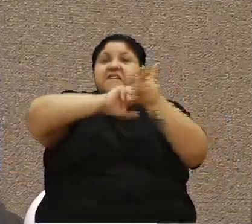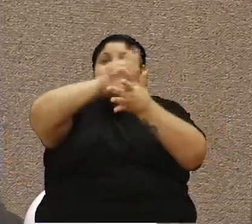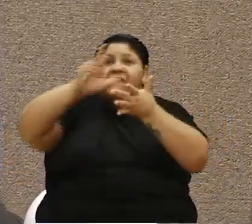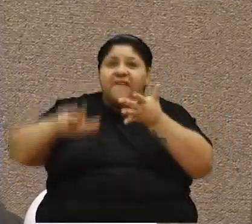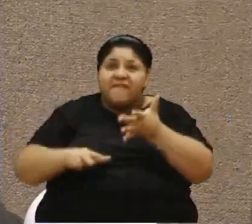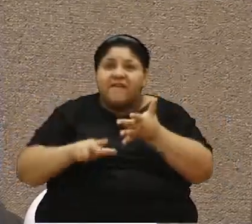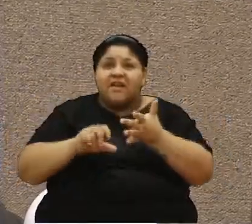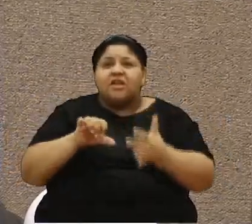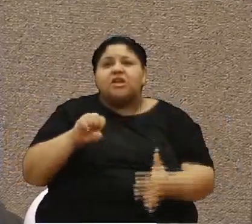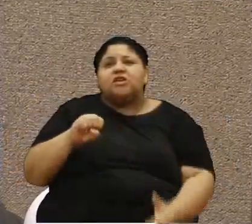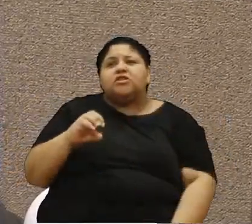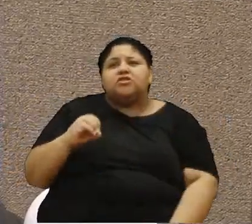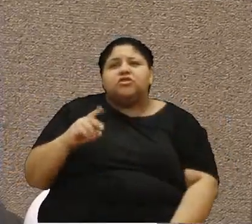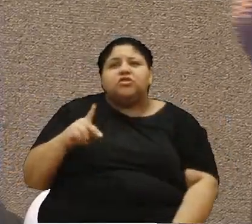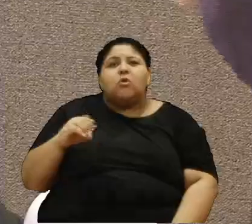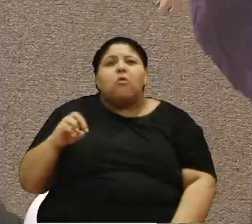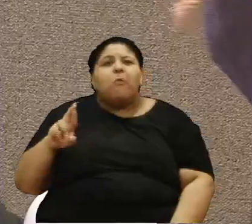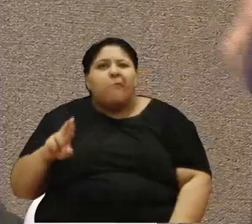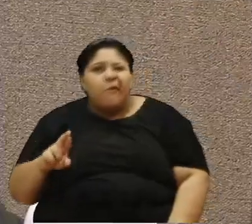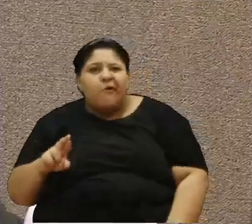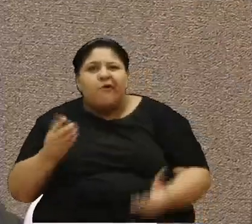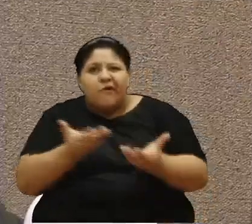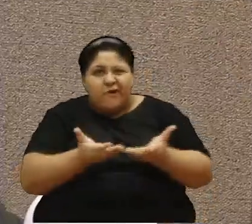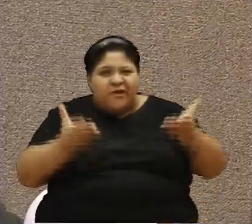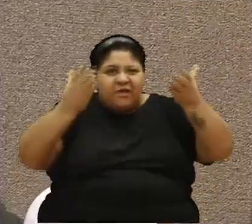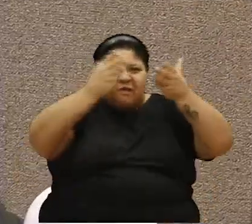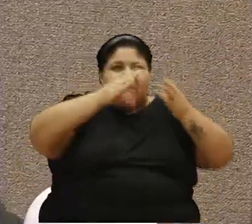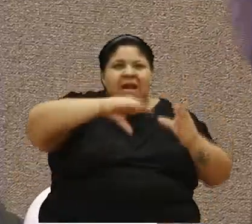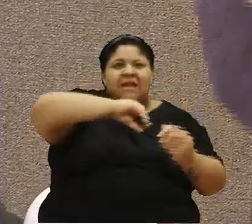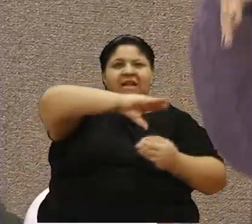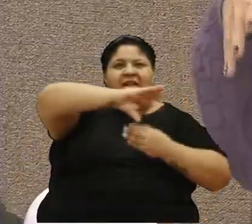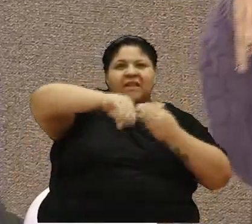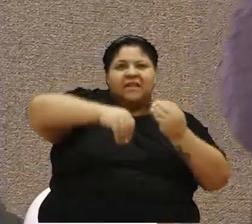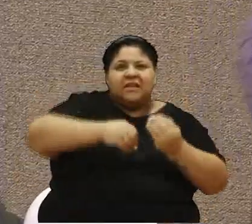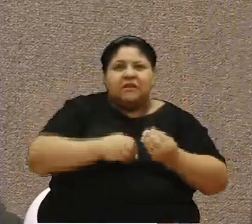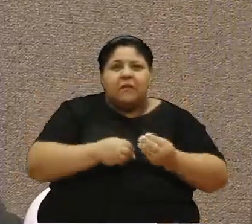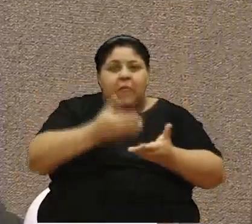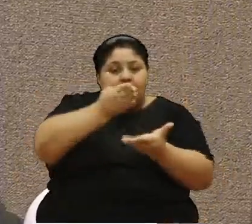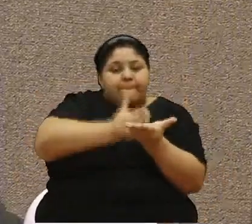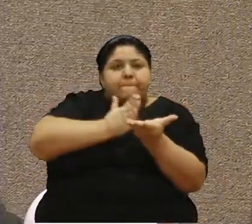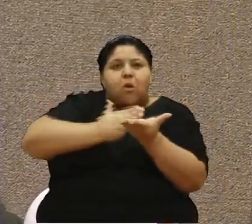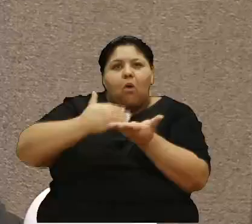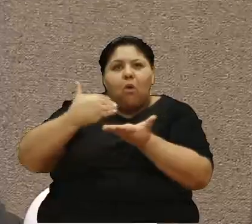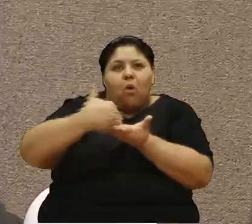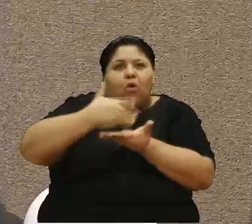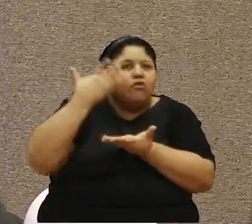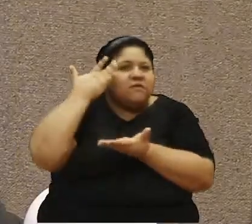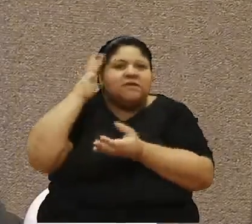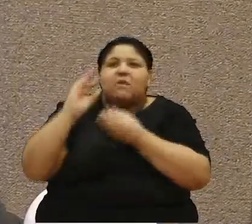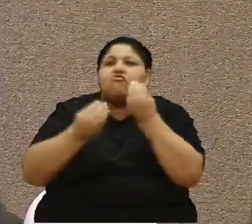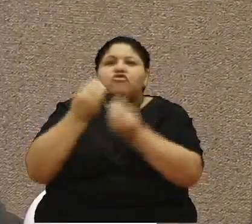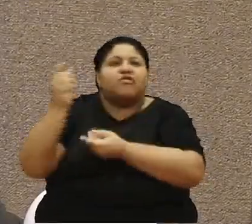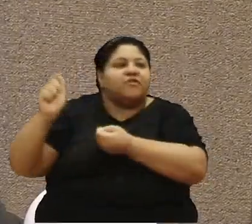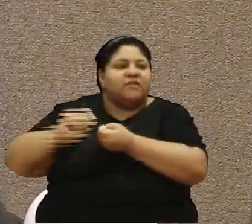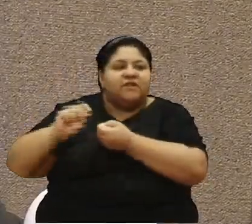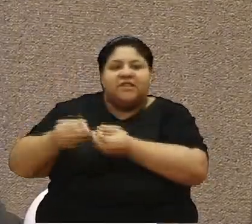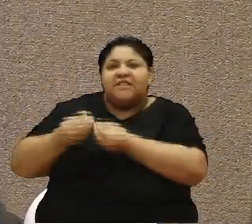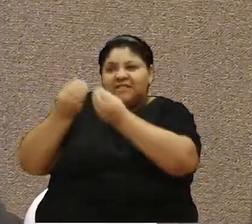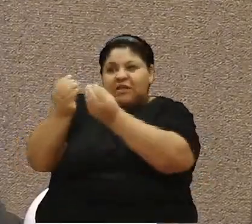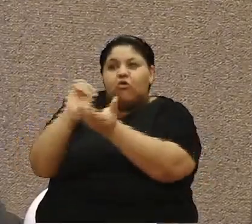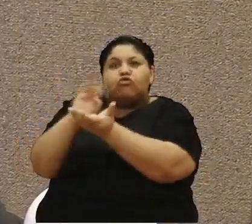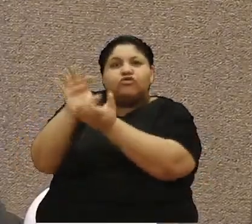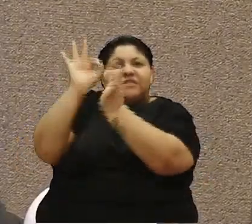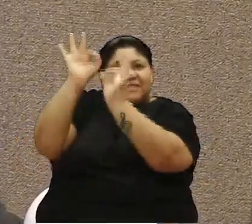o isopor, aquelas embalagens plásticas de bolo que a gente compra, a gente não sabe o que fazer. E eles dão essa destinação